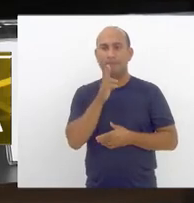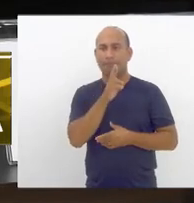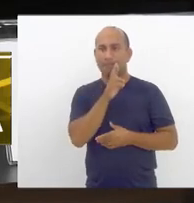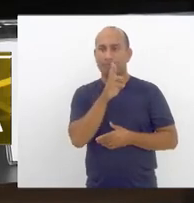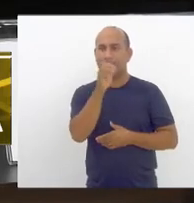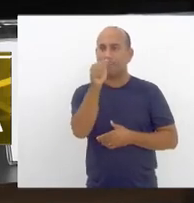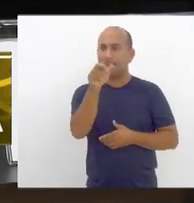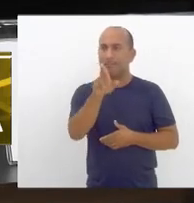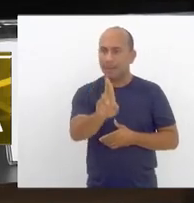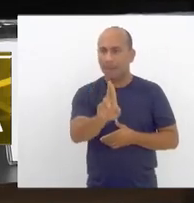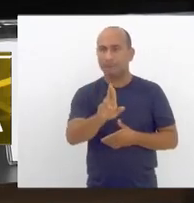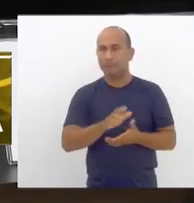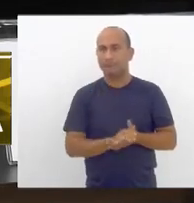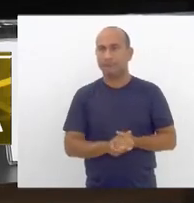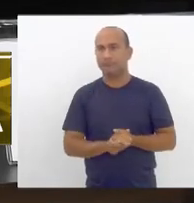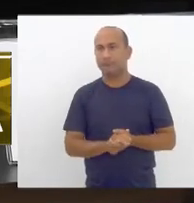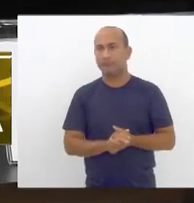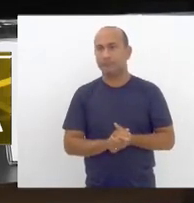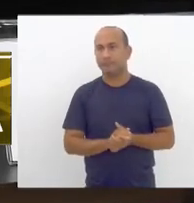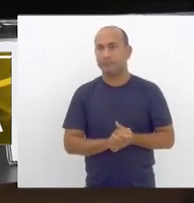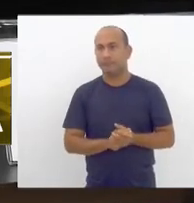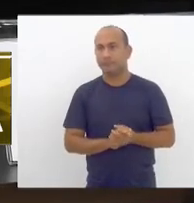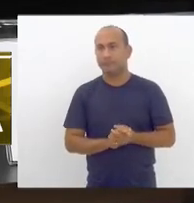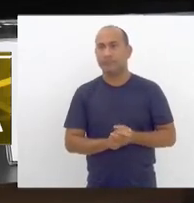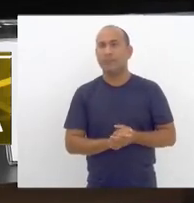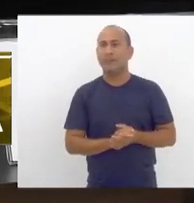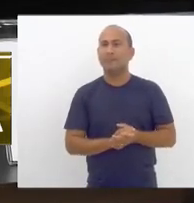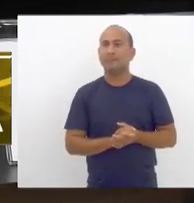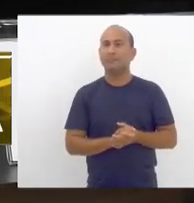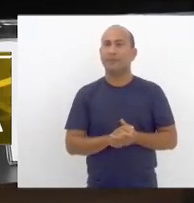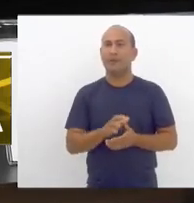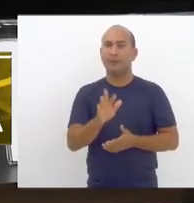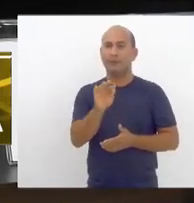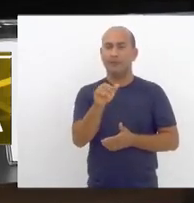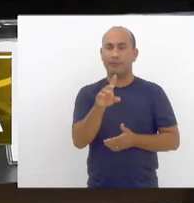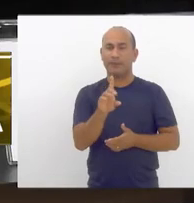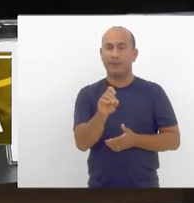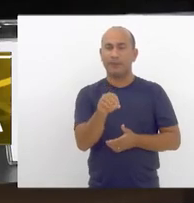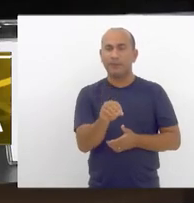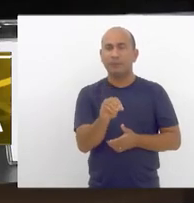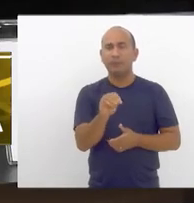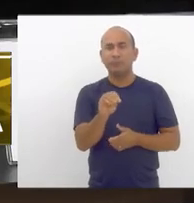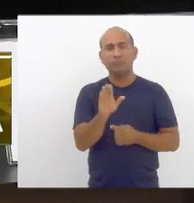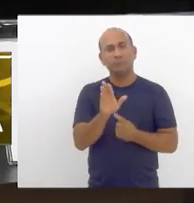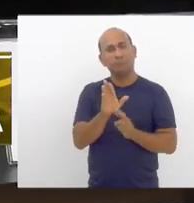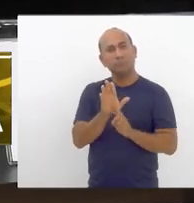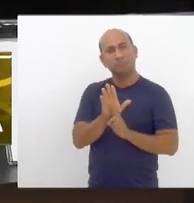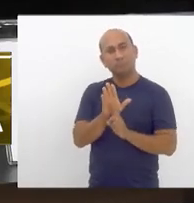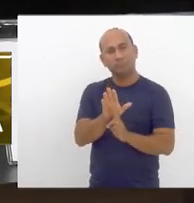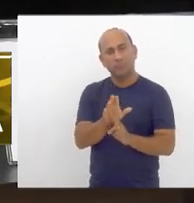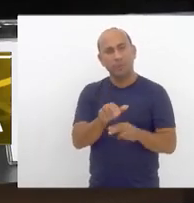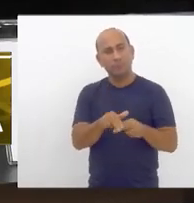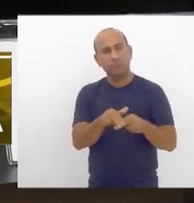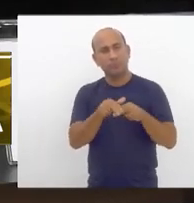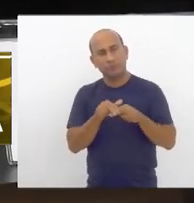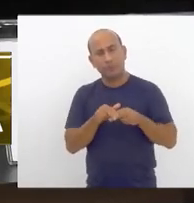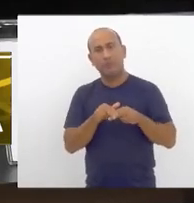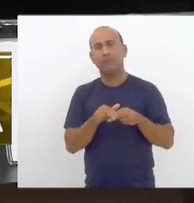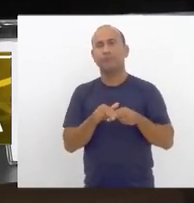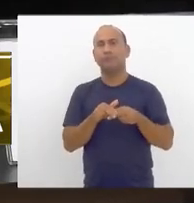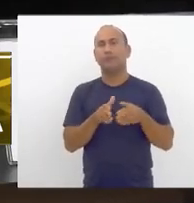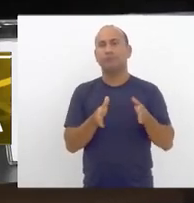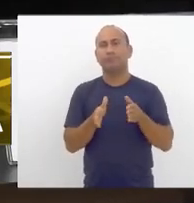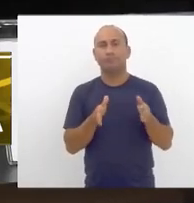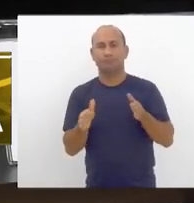A gestão do Fernando é representativo no sentido encaminhamentos da